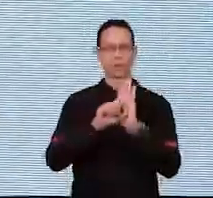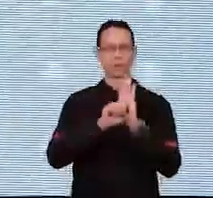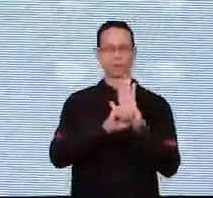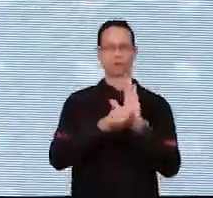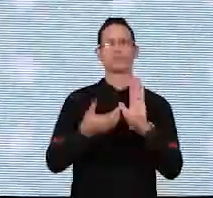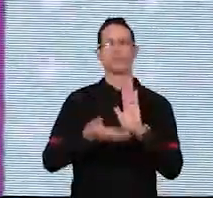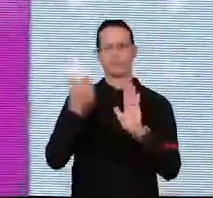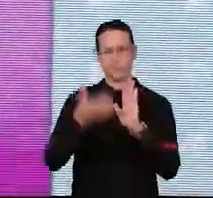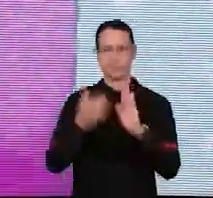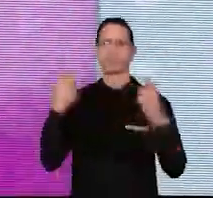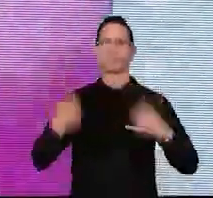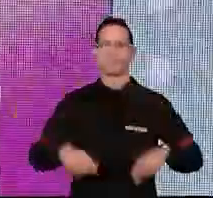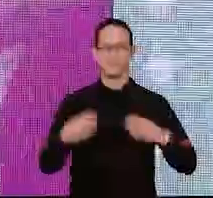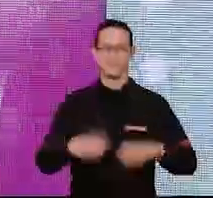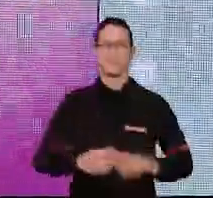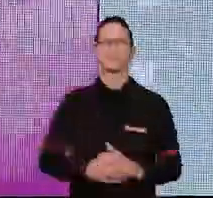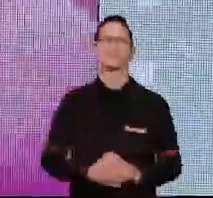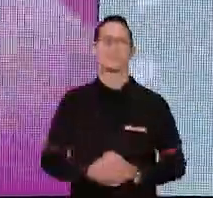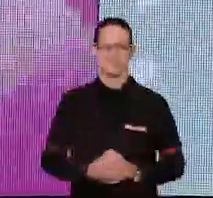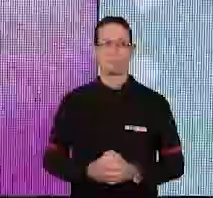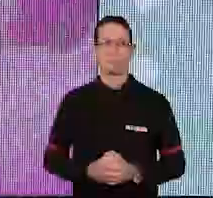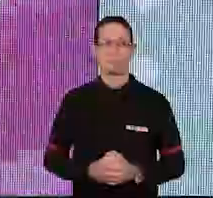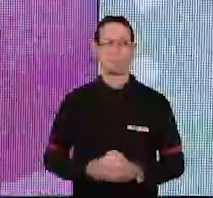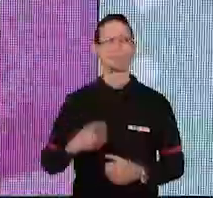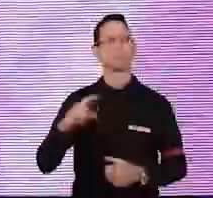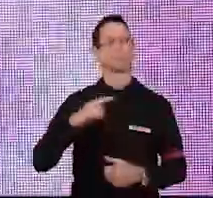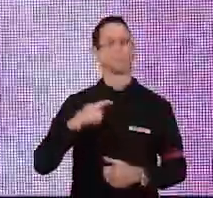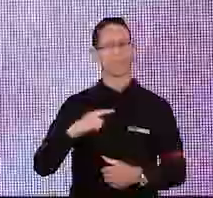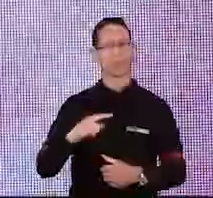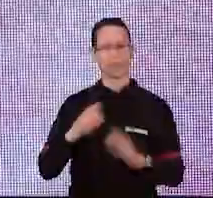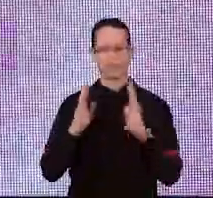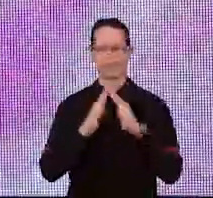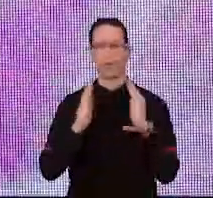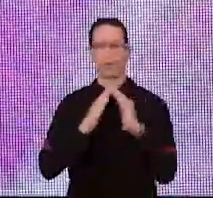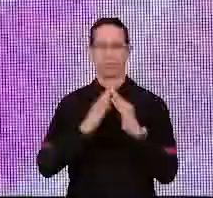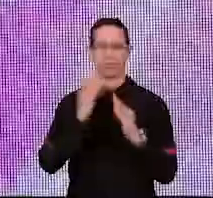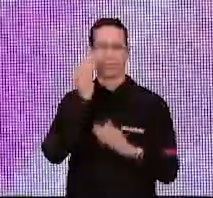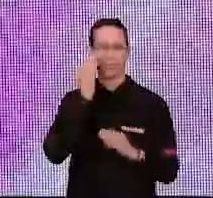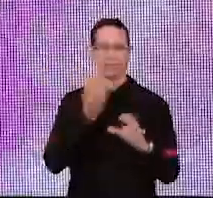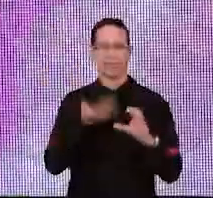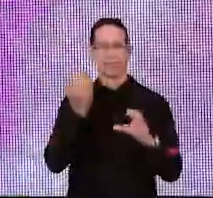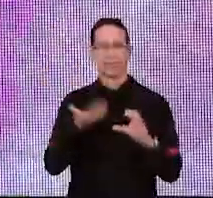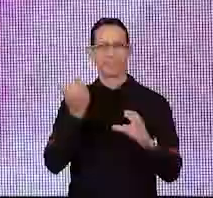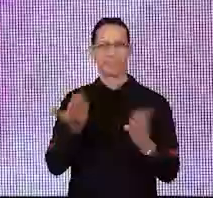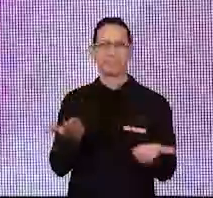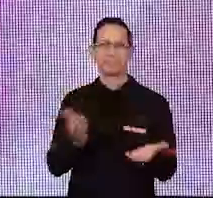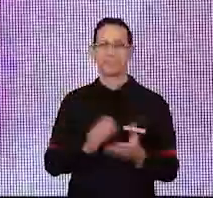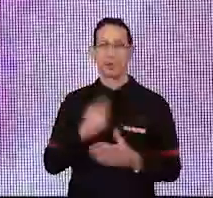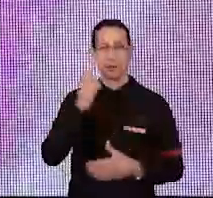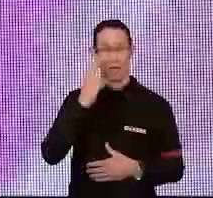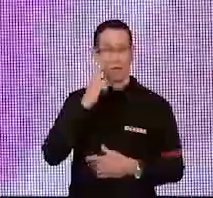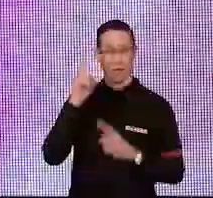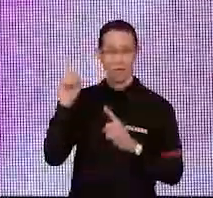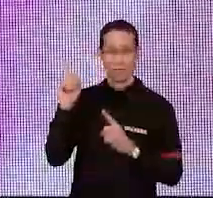que lavar. E a gente tem um monte de receita caseira, né, Cris, para tentar tirar o biofilme, mas olha isso aqui, ó. Isso aqui está ocorrendo